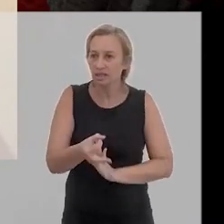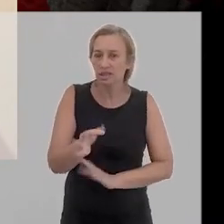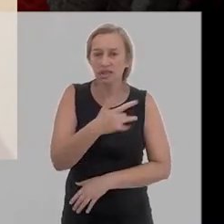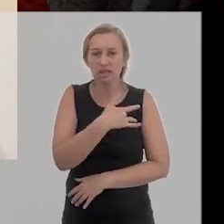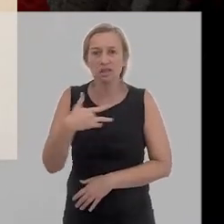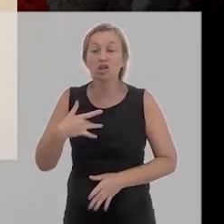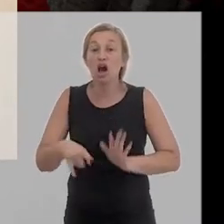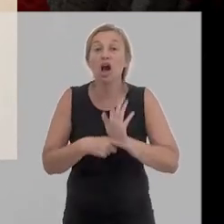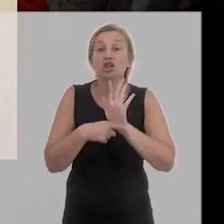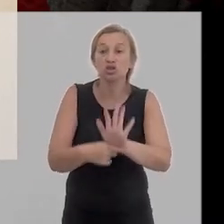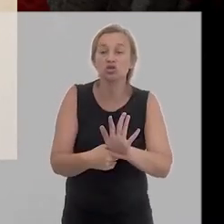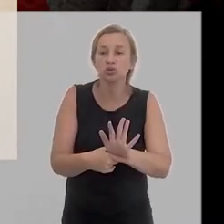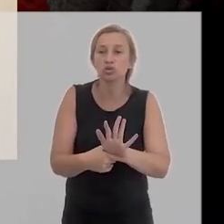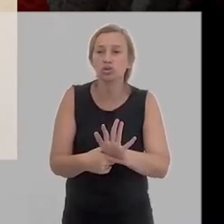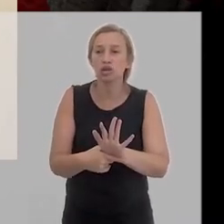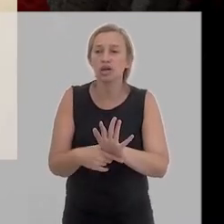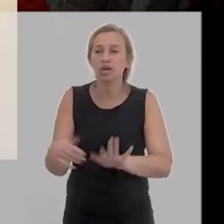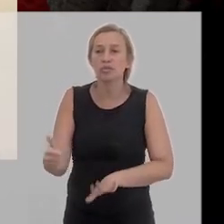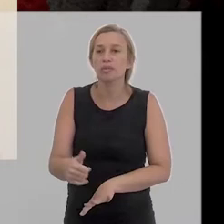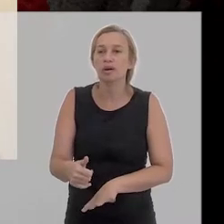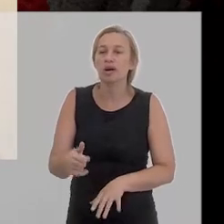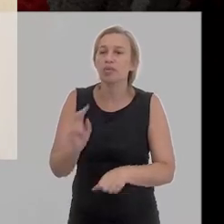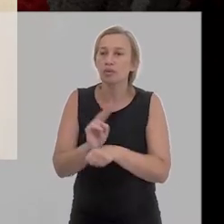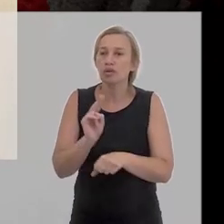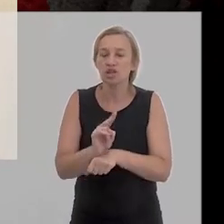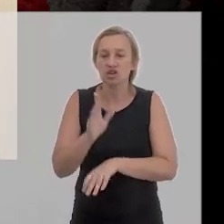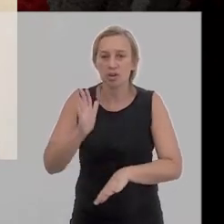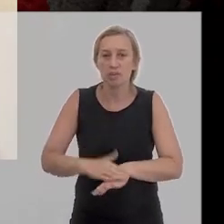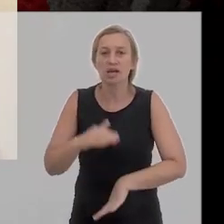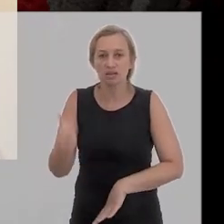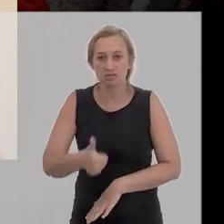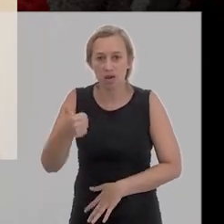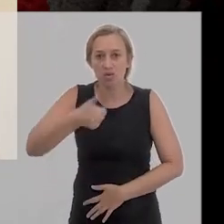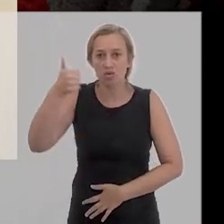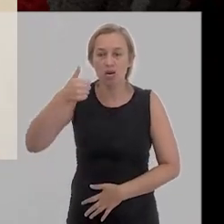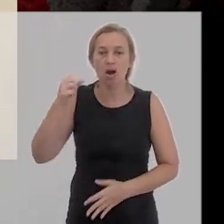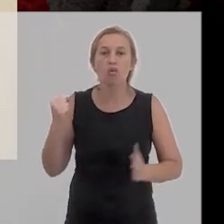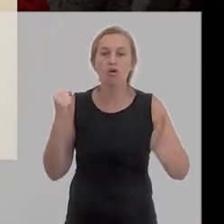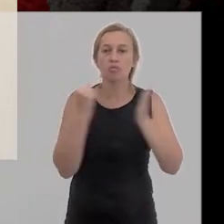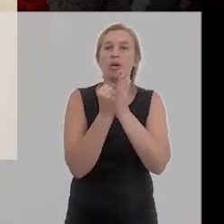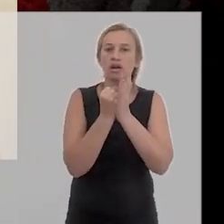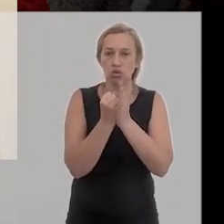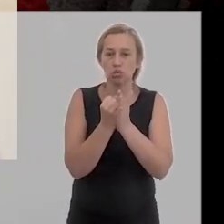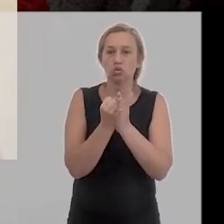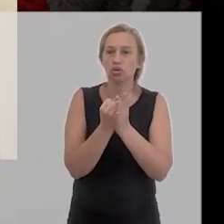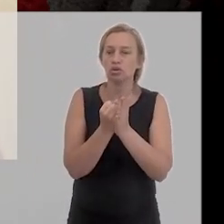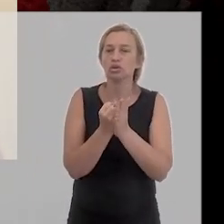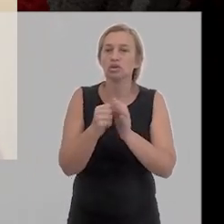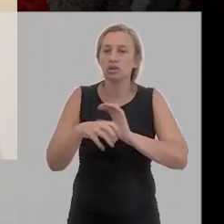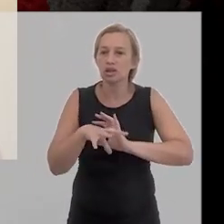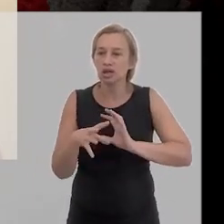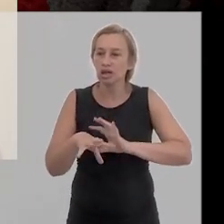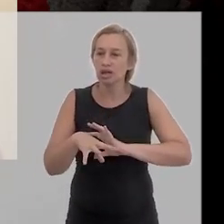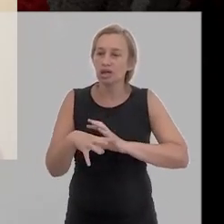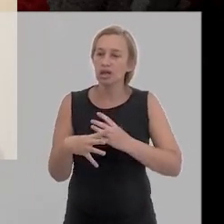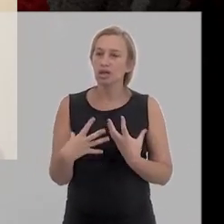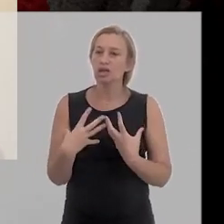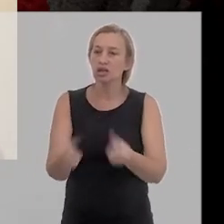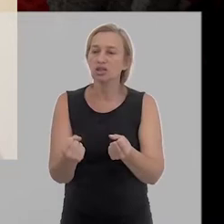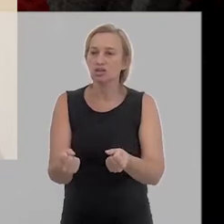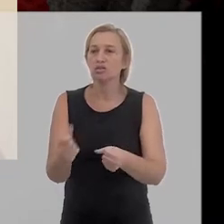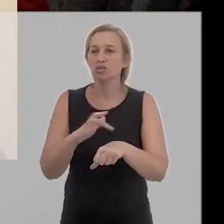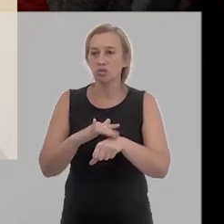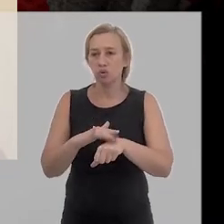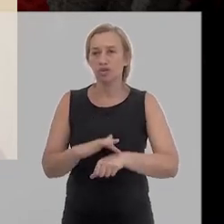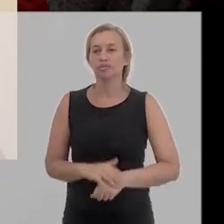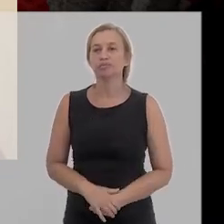não farmacológicas, elas ajudam a fechar esse cerco de proteção e melhorar o impacto na